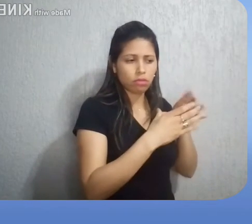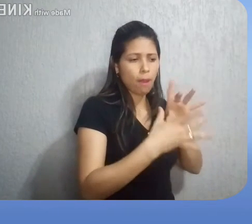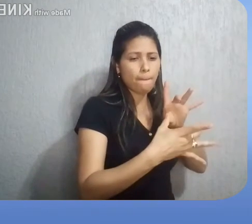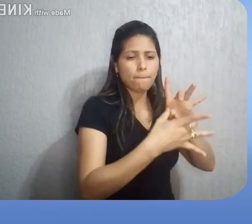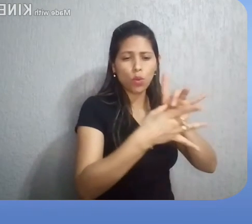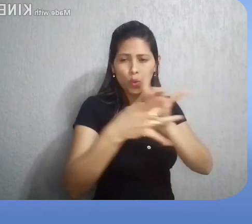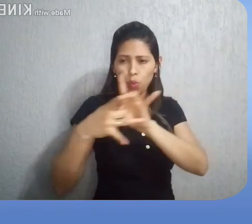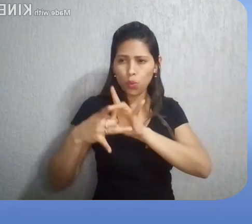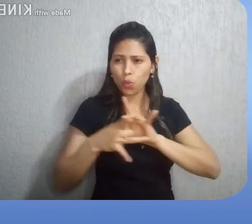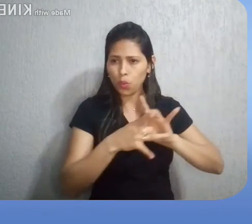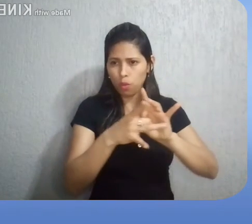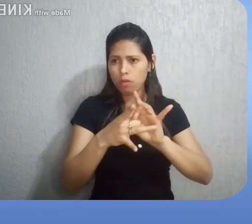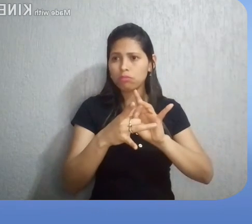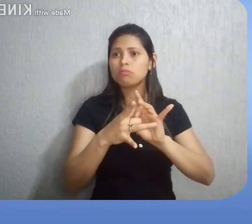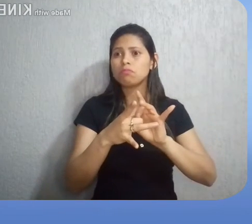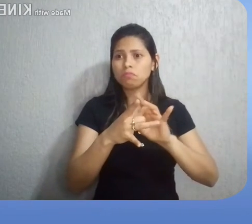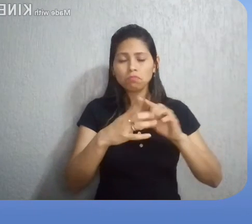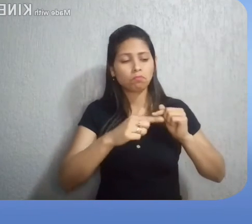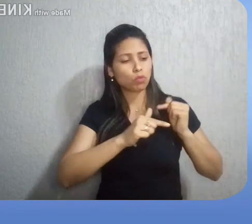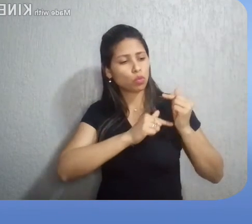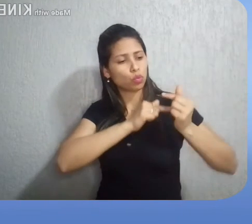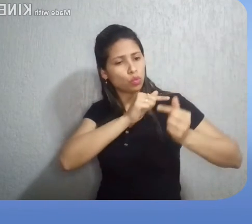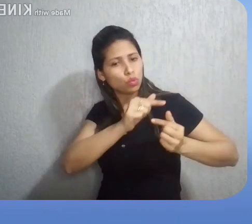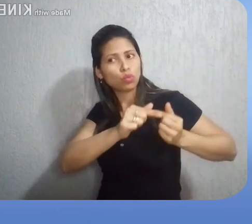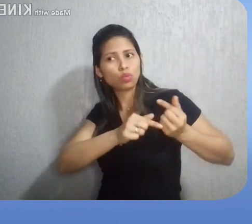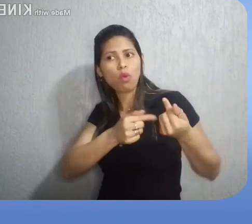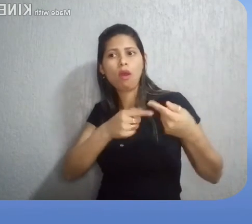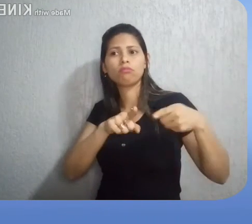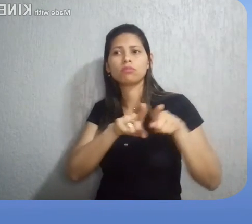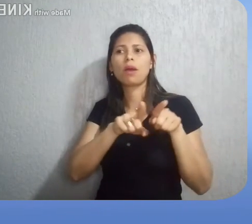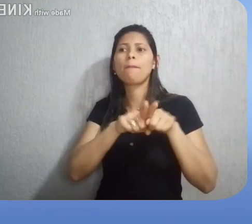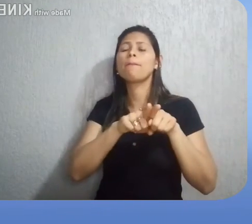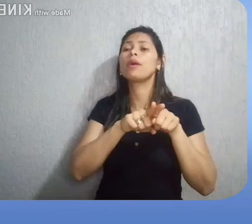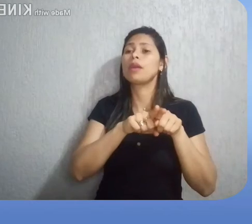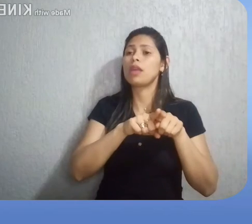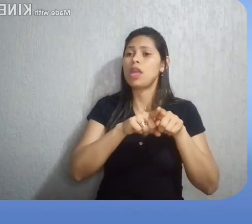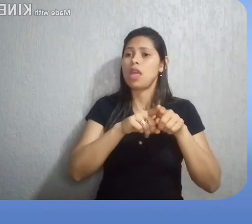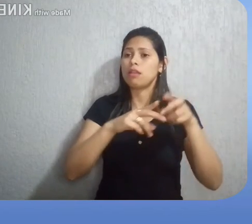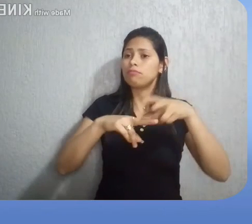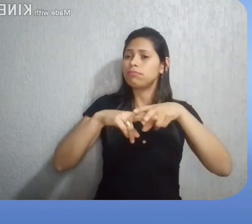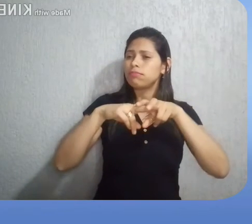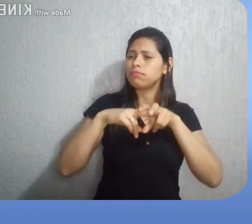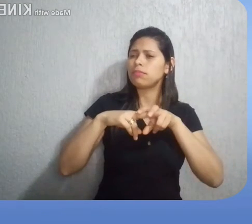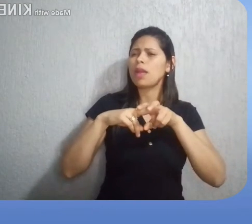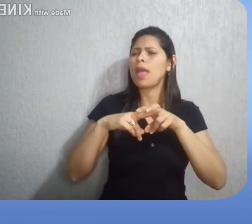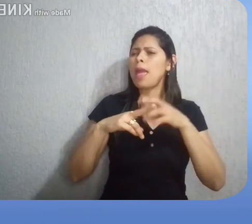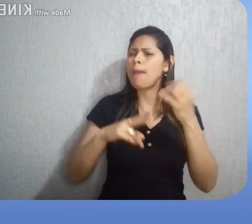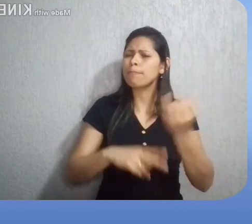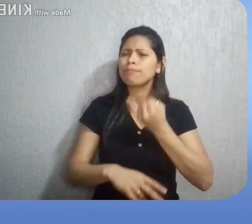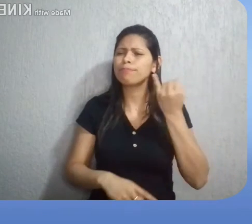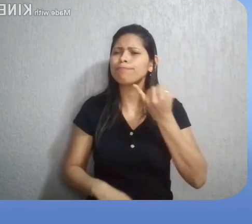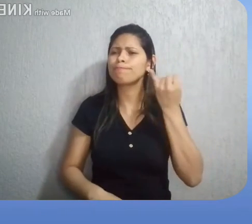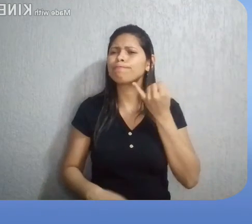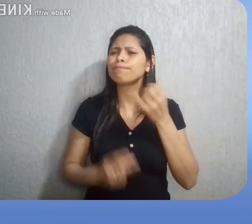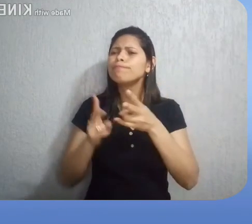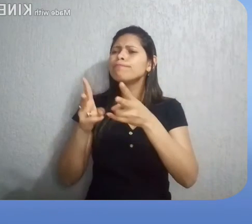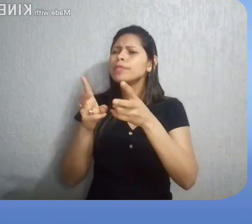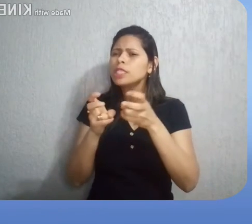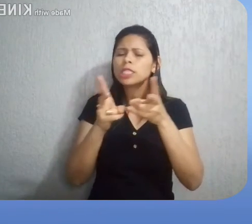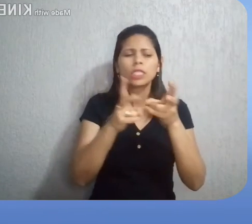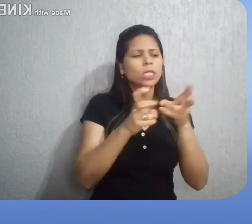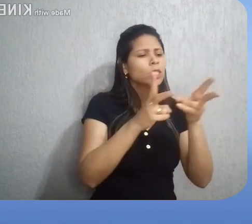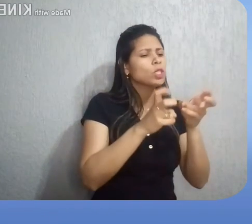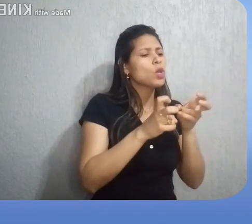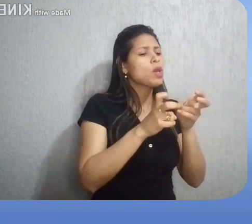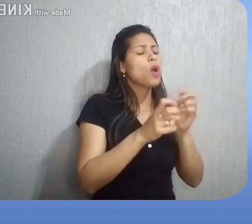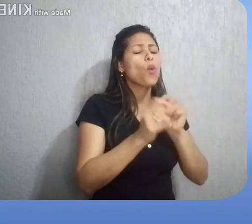somente seria possível observando-se todas as formas intermediárias que ligam a espécie ancestral a seus